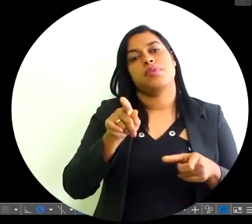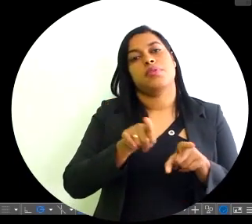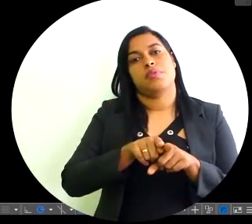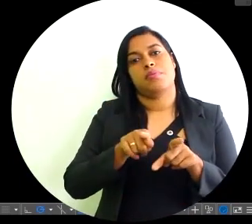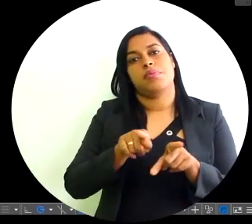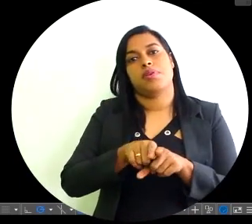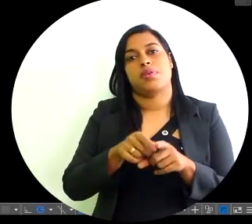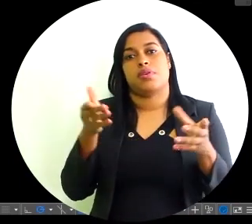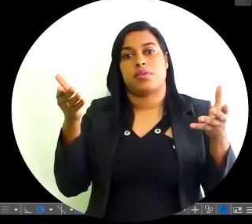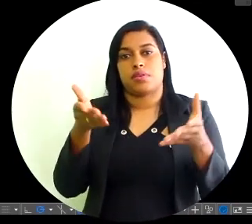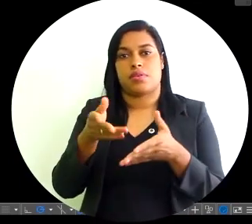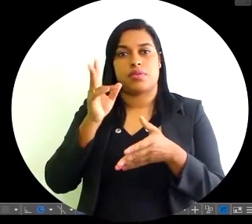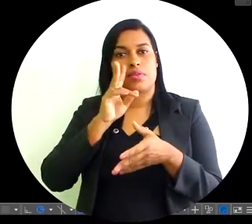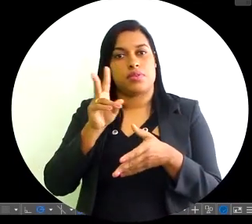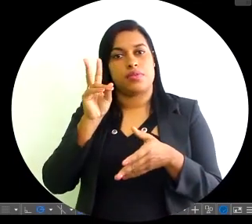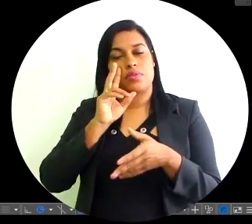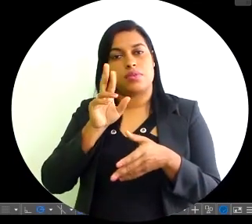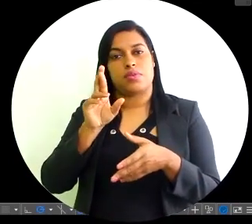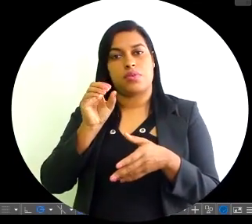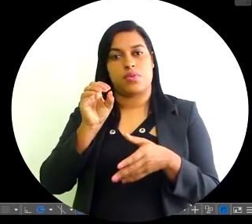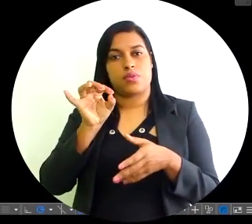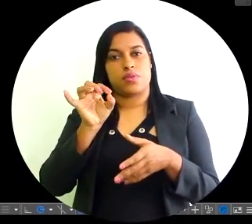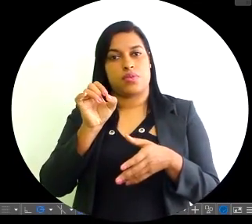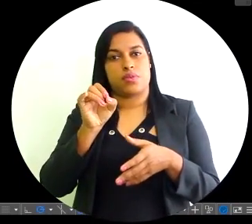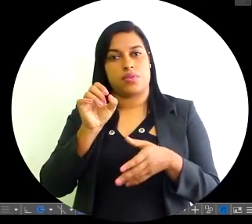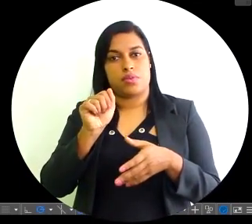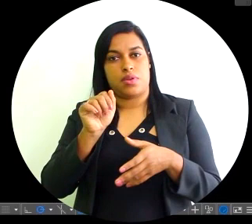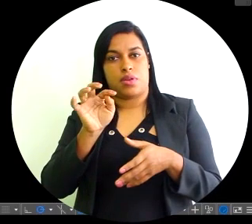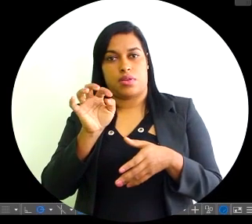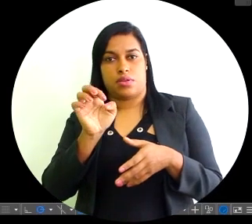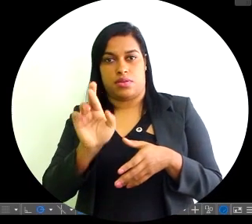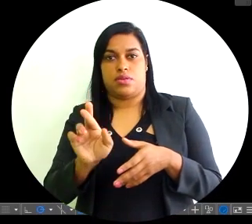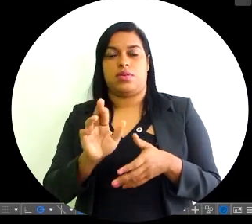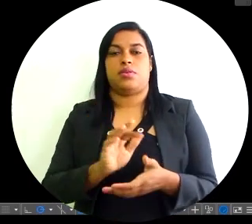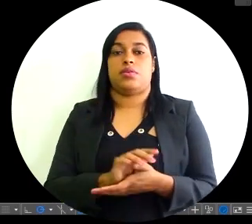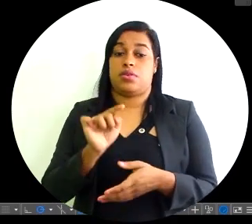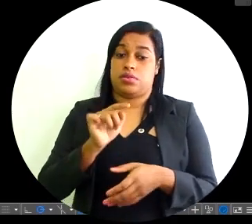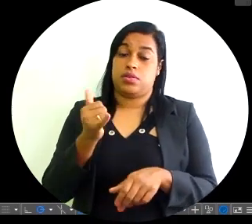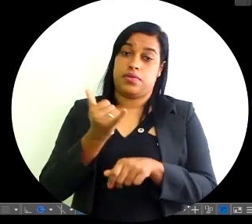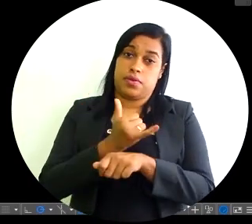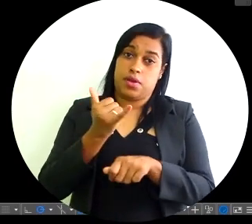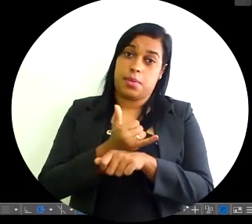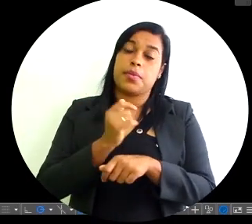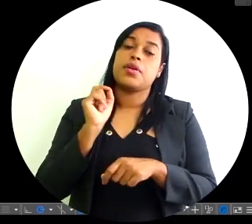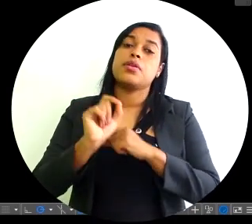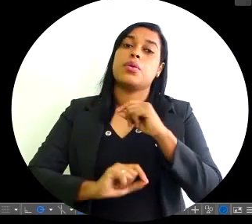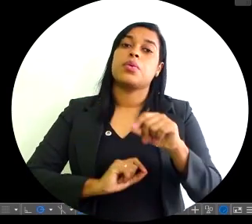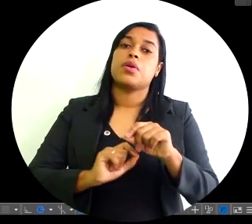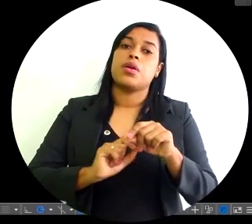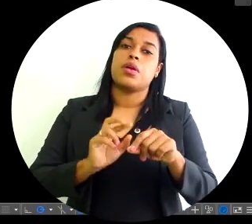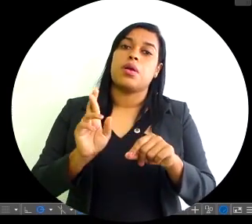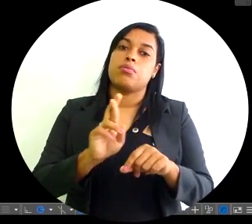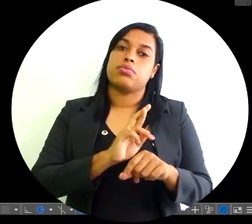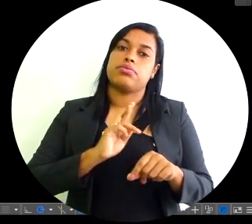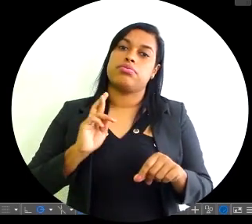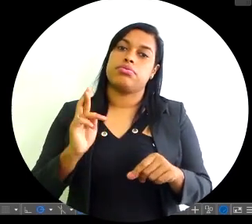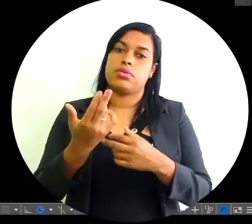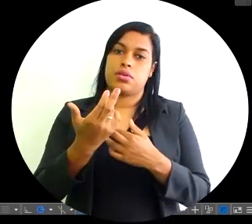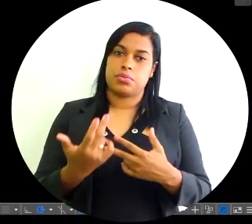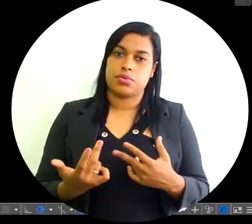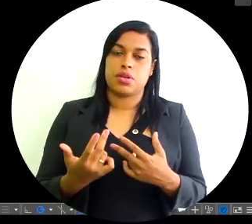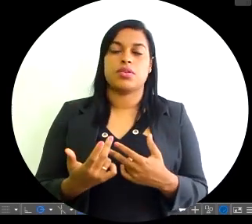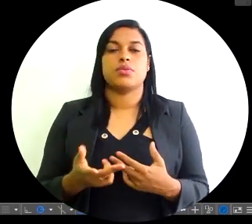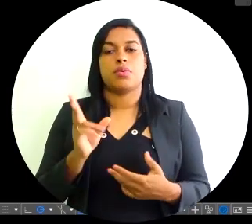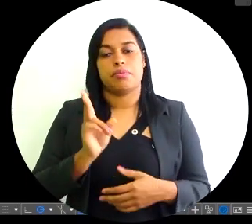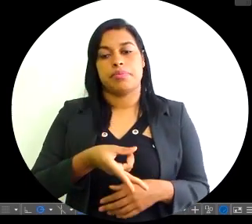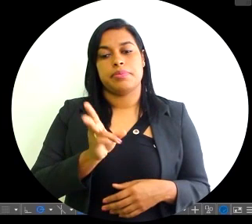Trim, a borracha e agora nós veremos o Rotate. Essa ferramenta ela é utilizada para rotacionar um objeto.